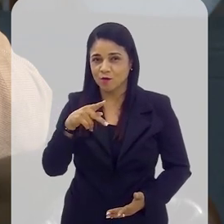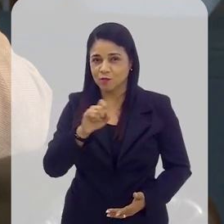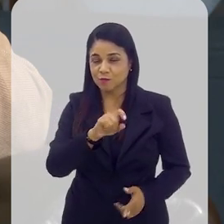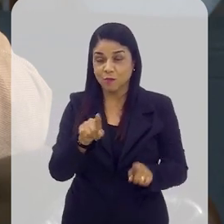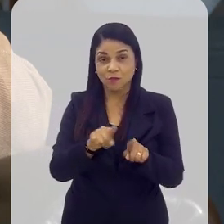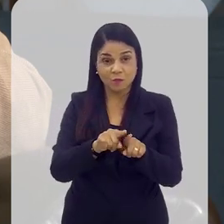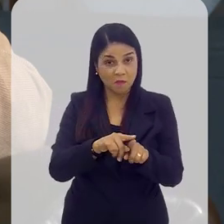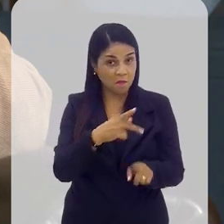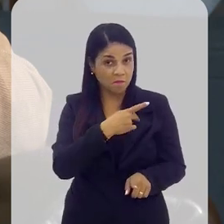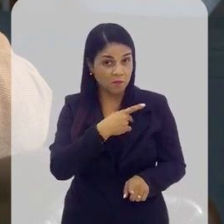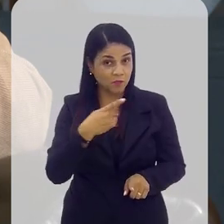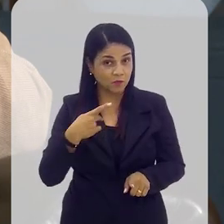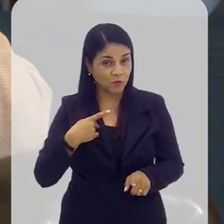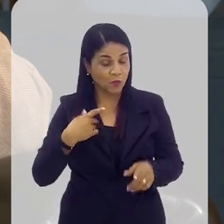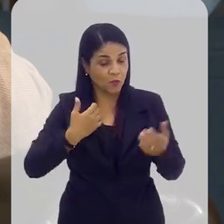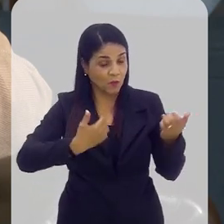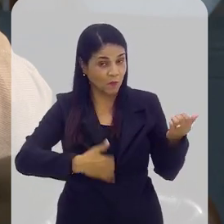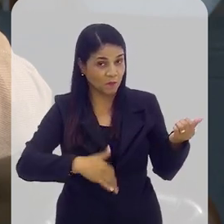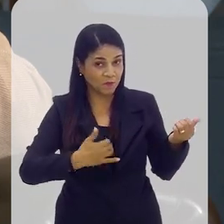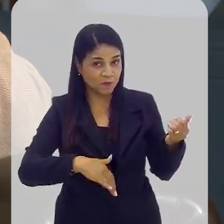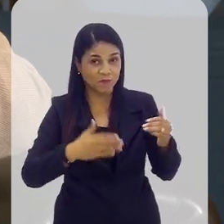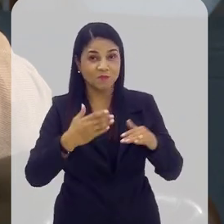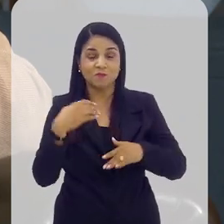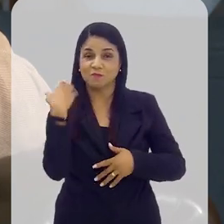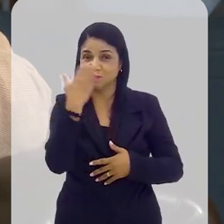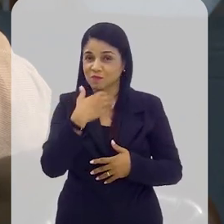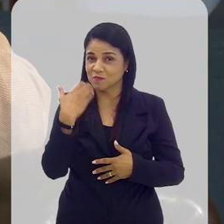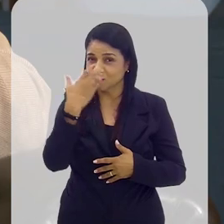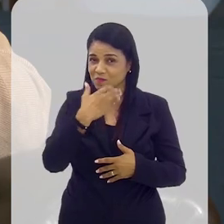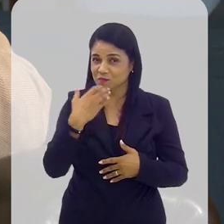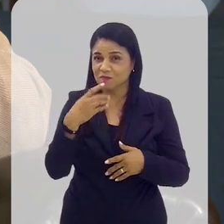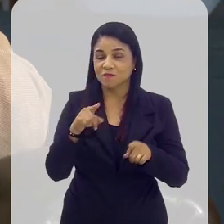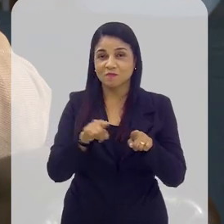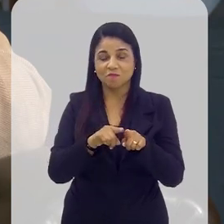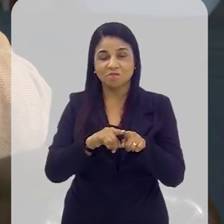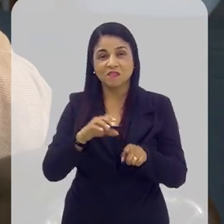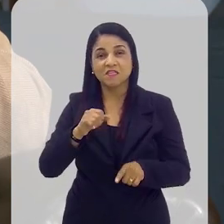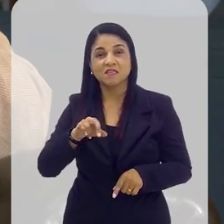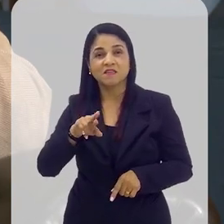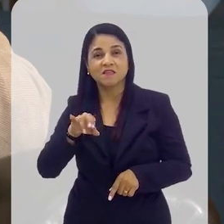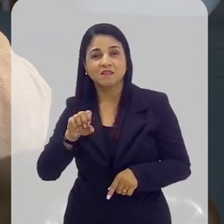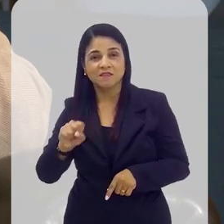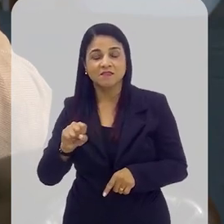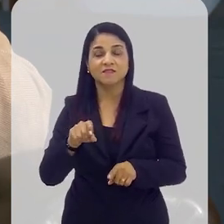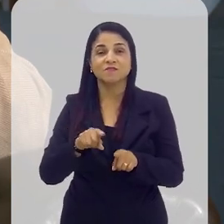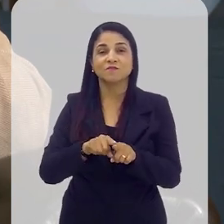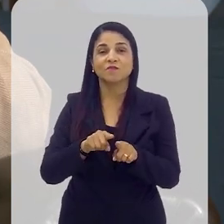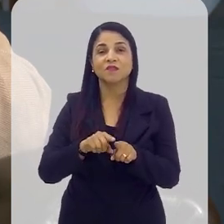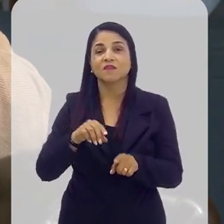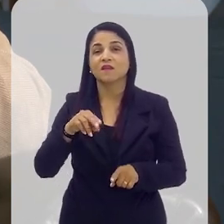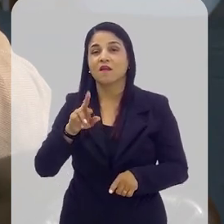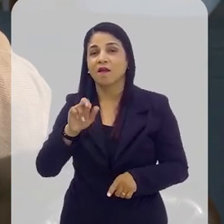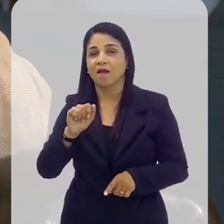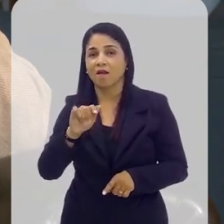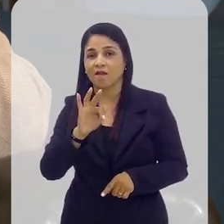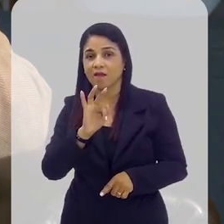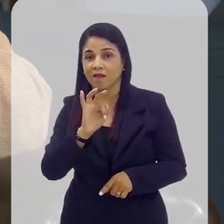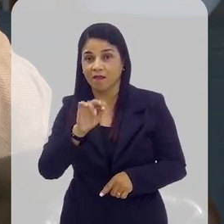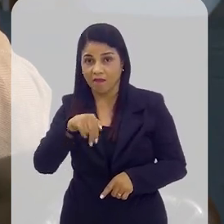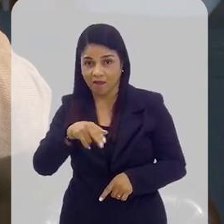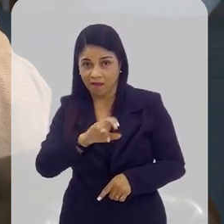e produtor musical, já produziu artistas, como disse, como Cris Duran, Raquel Melo, Nani